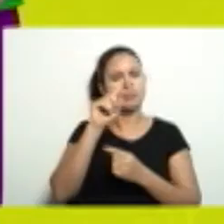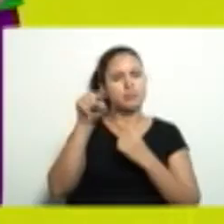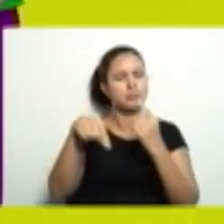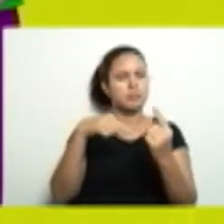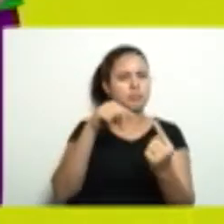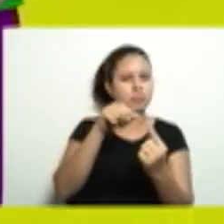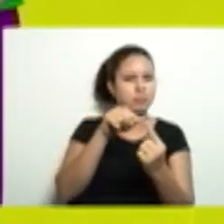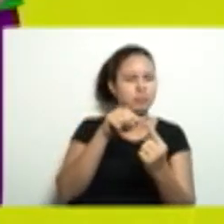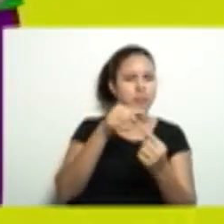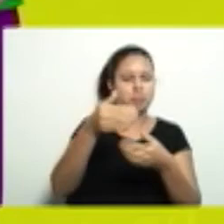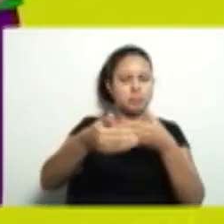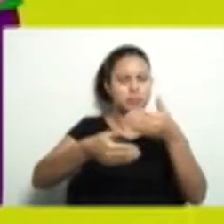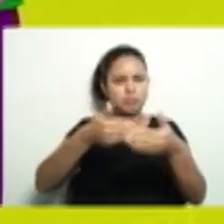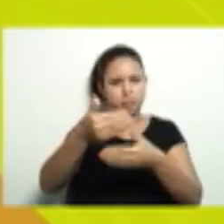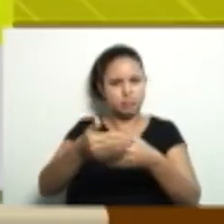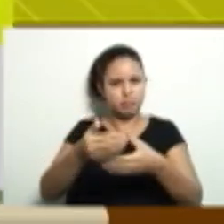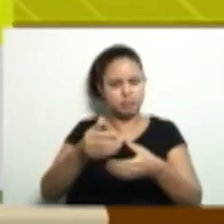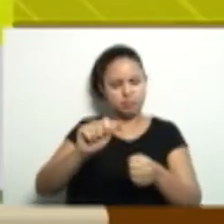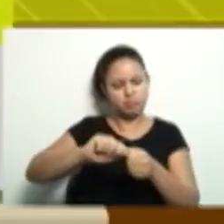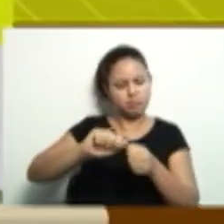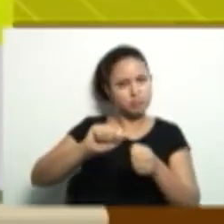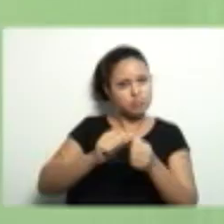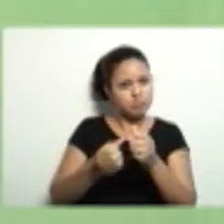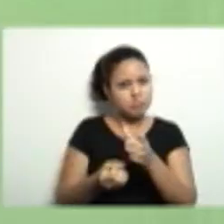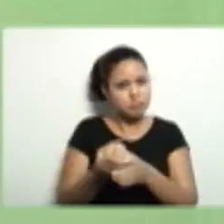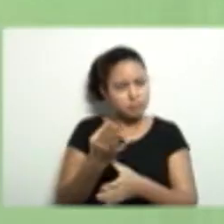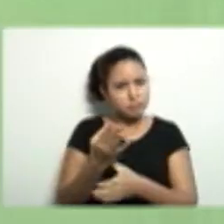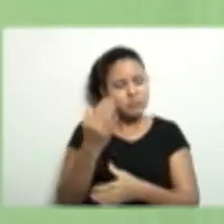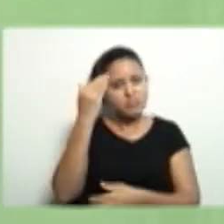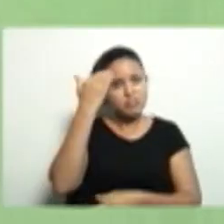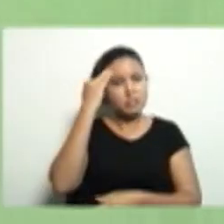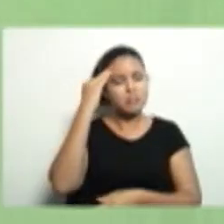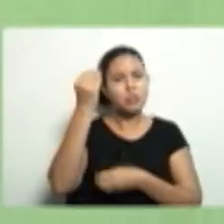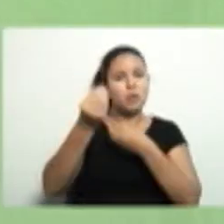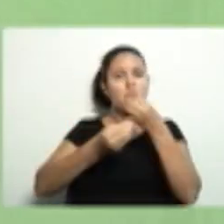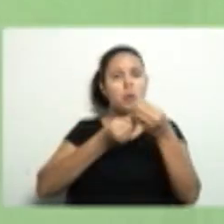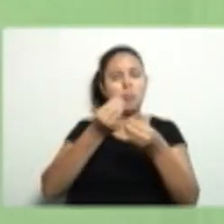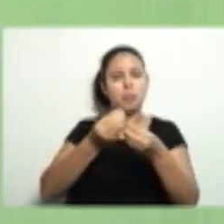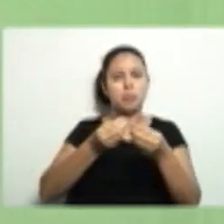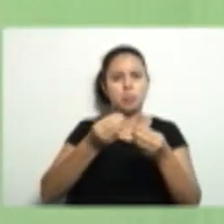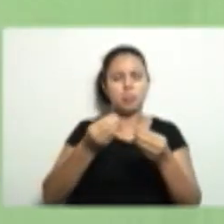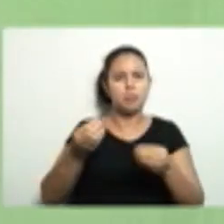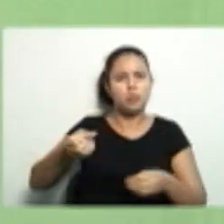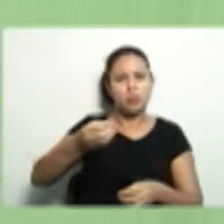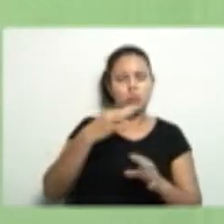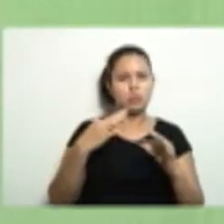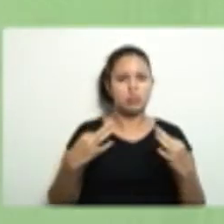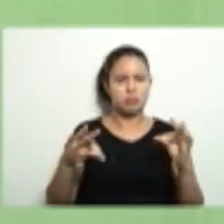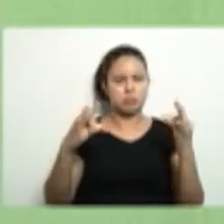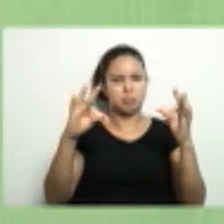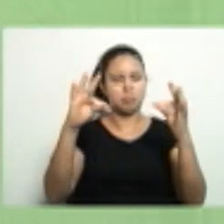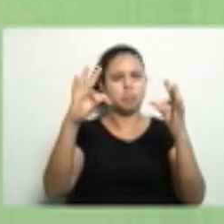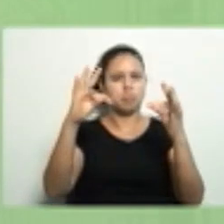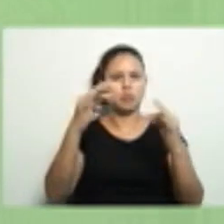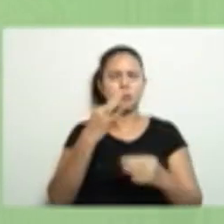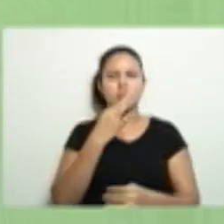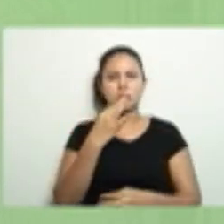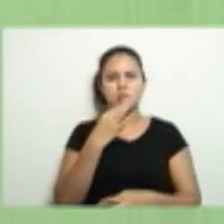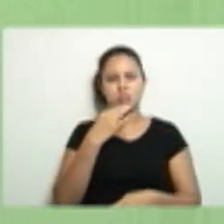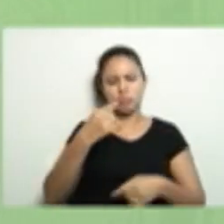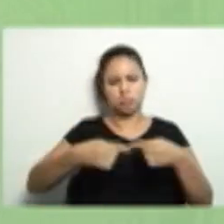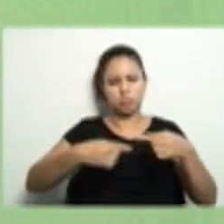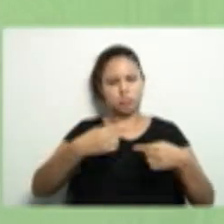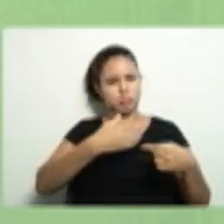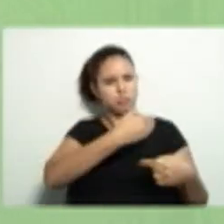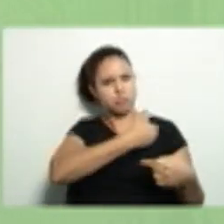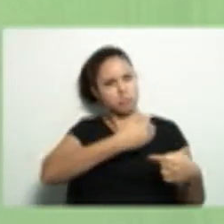identificar os processos de produção, E entender como eles se modernizaram. reconhecer as políticas públicas E